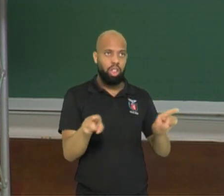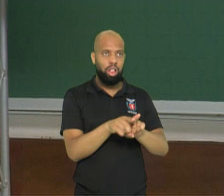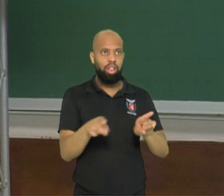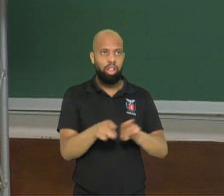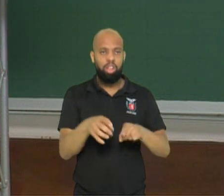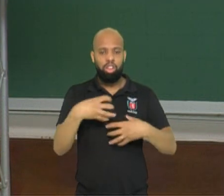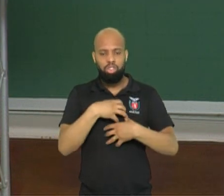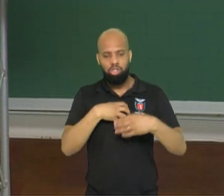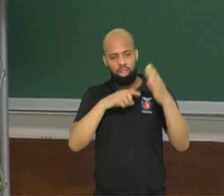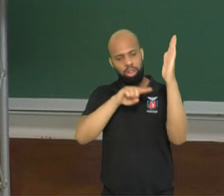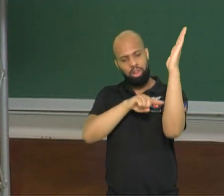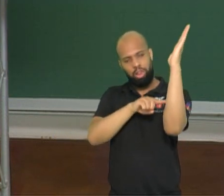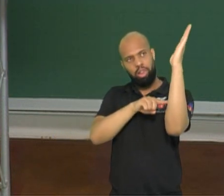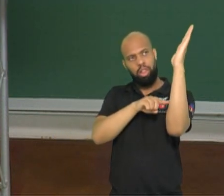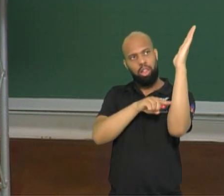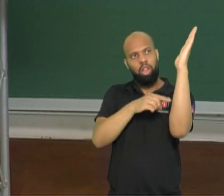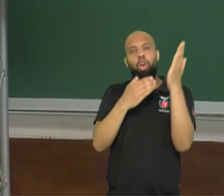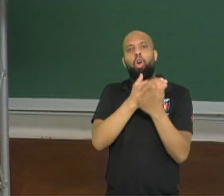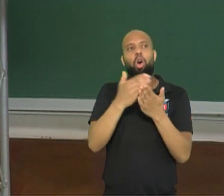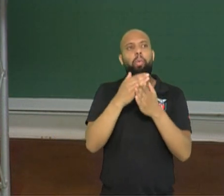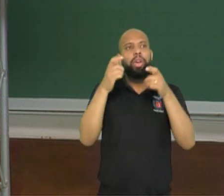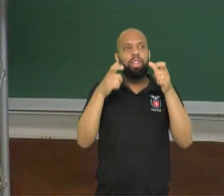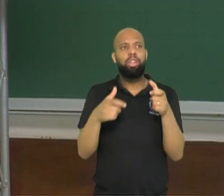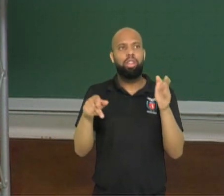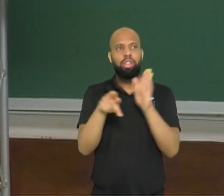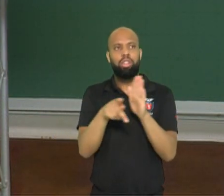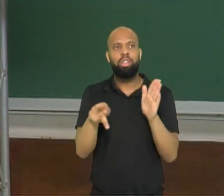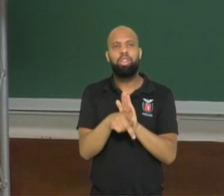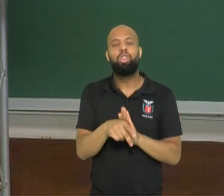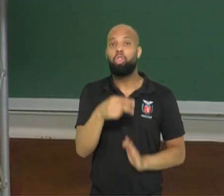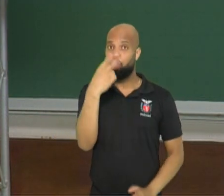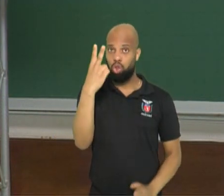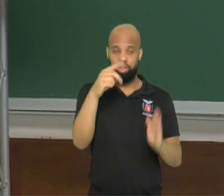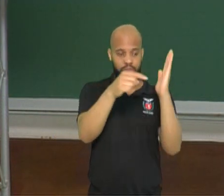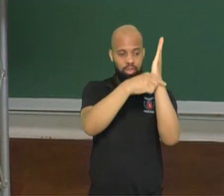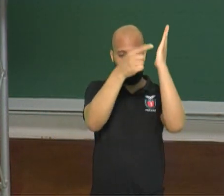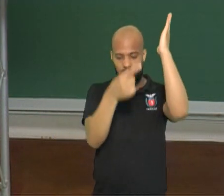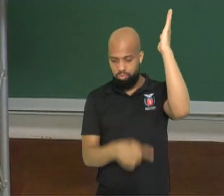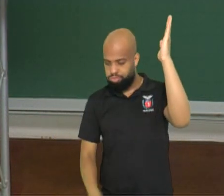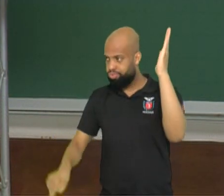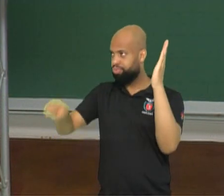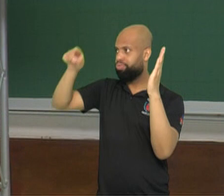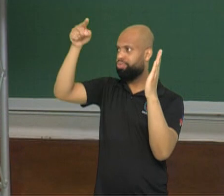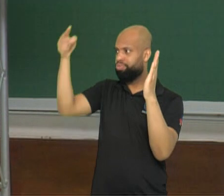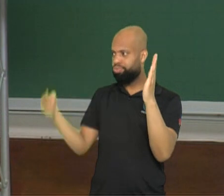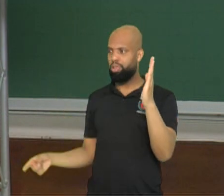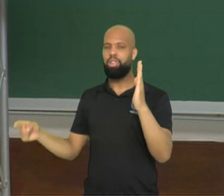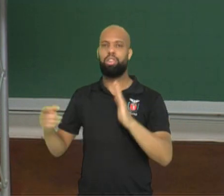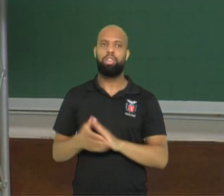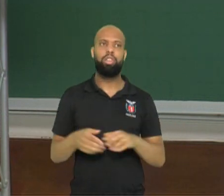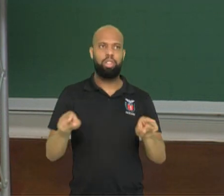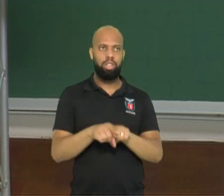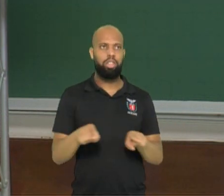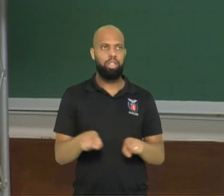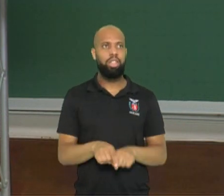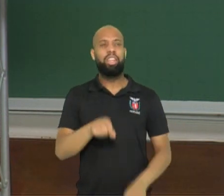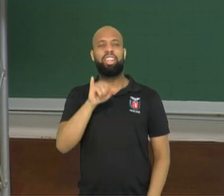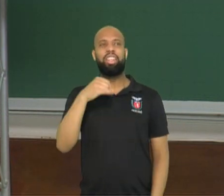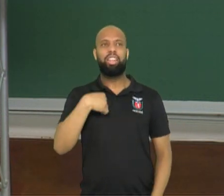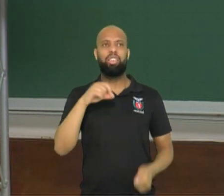a senoide começando, ela reduz primeiro para depois crescer, tá bom? E se